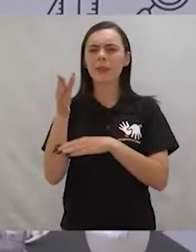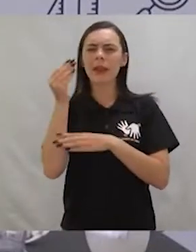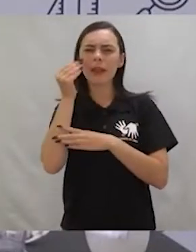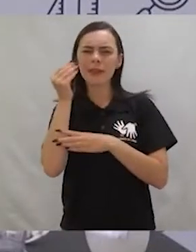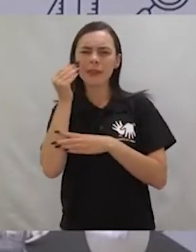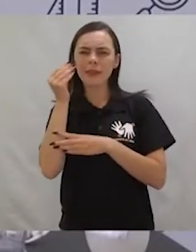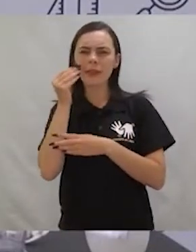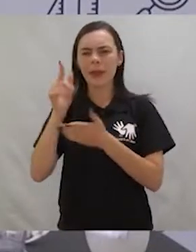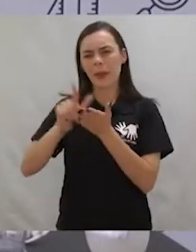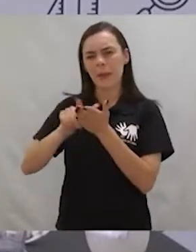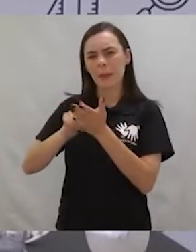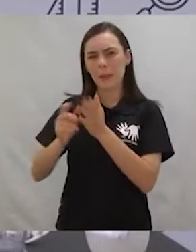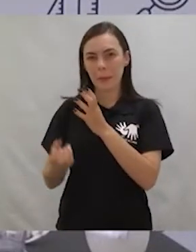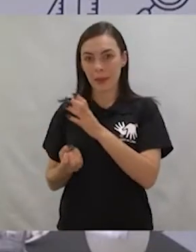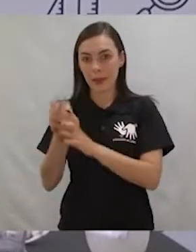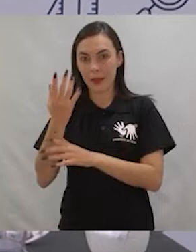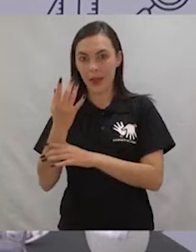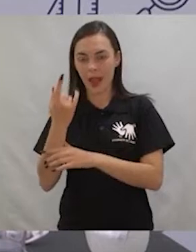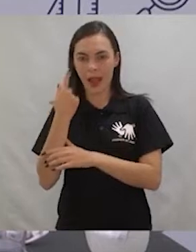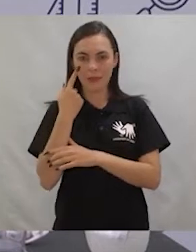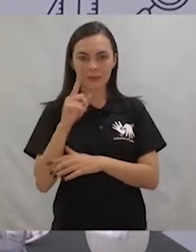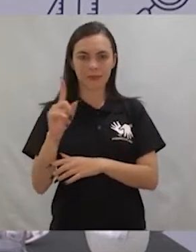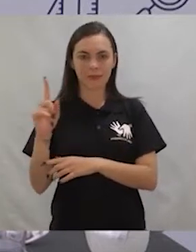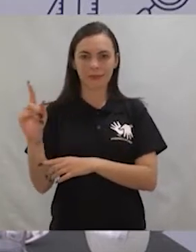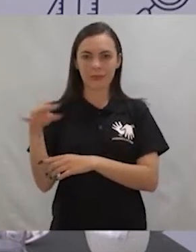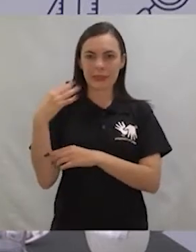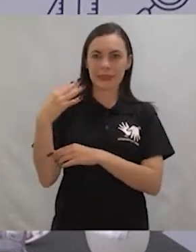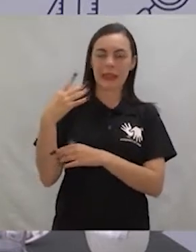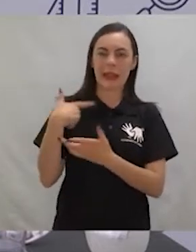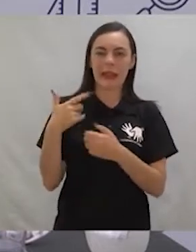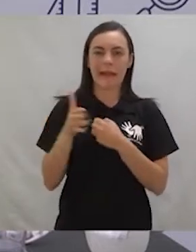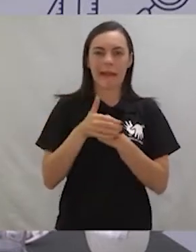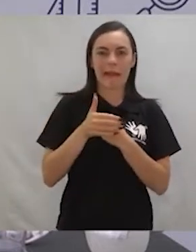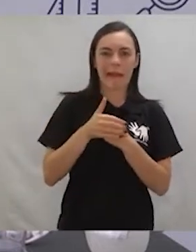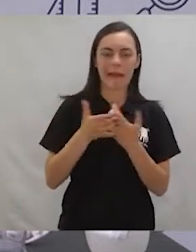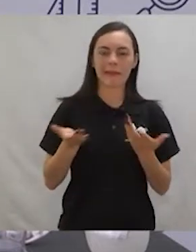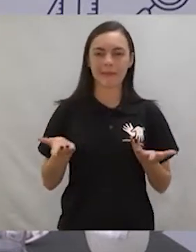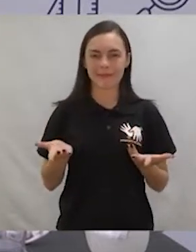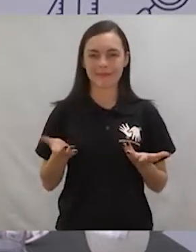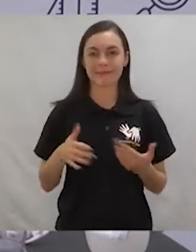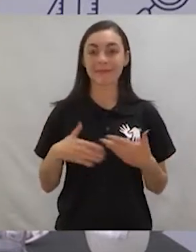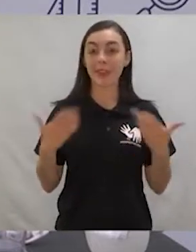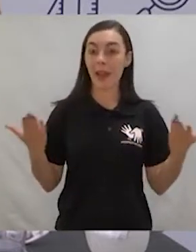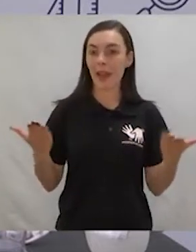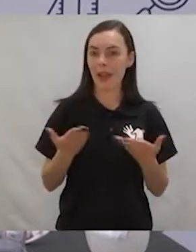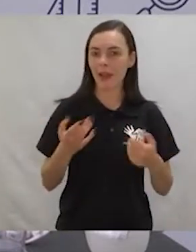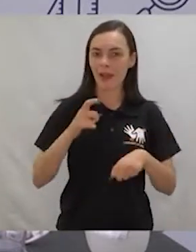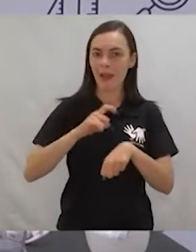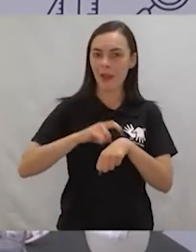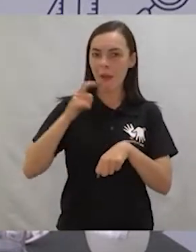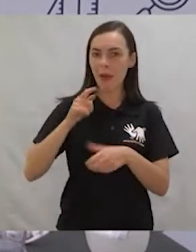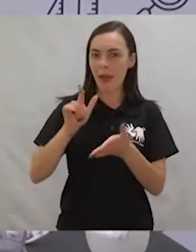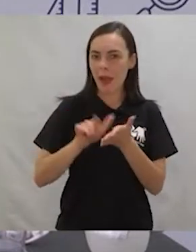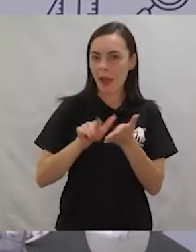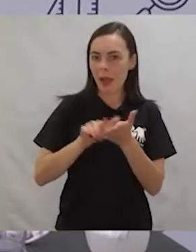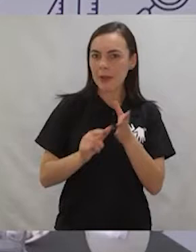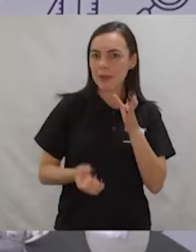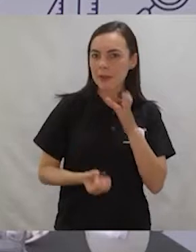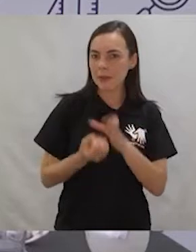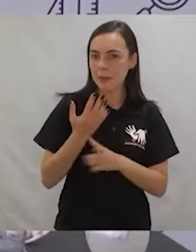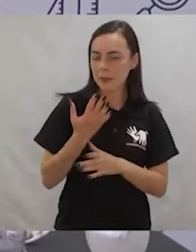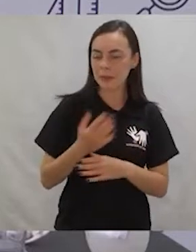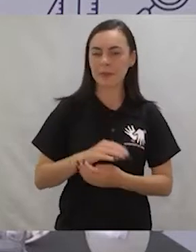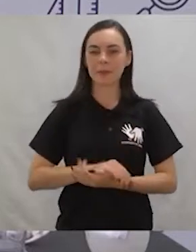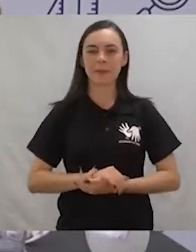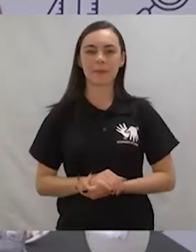ele foi tentar fazer papel e daí descobriram ele, que ele estava escondido. Então, aí nós vamos fazer agora hoje o nosso papel,